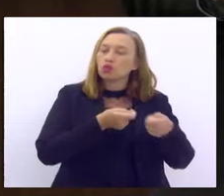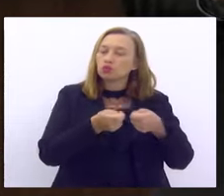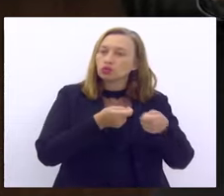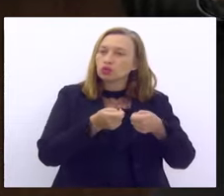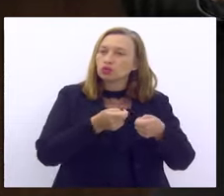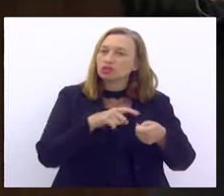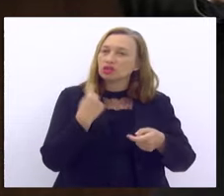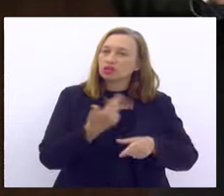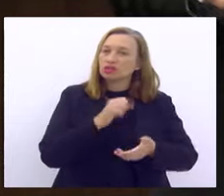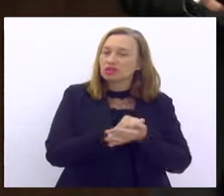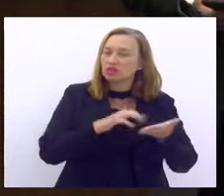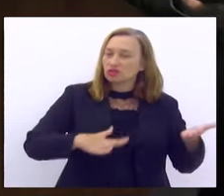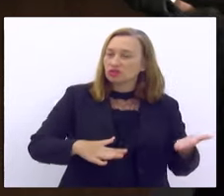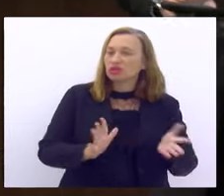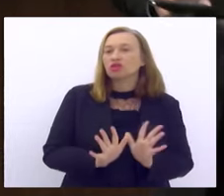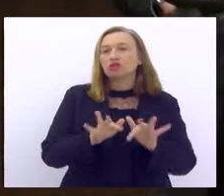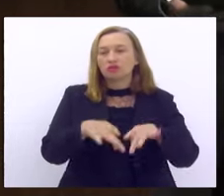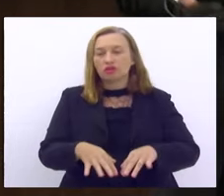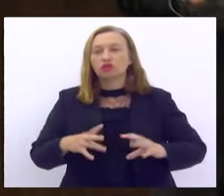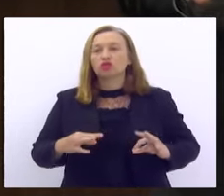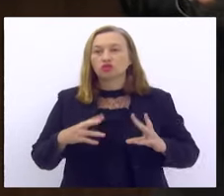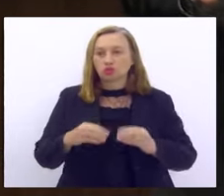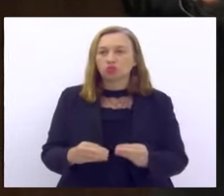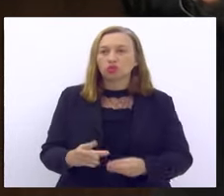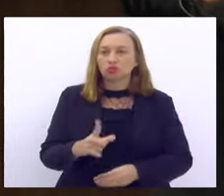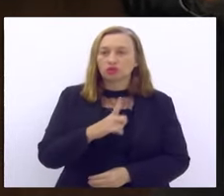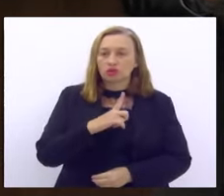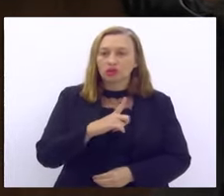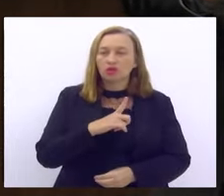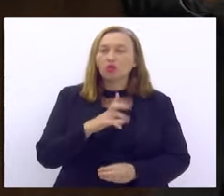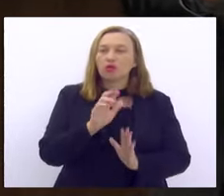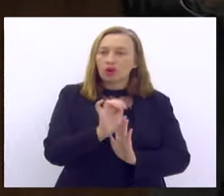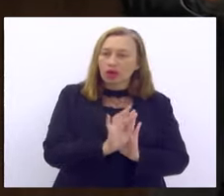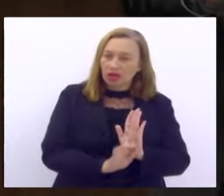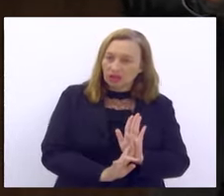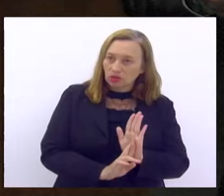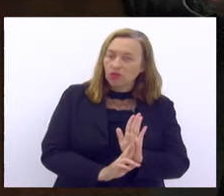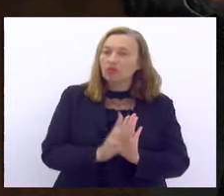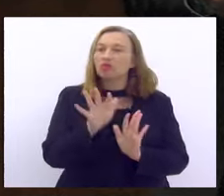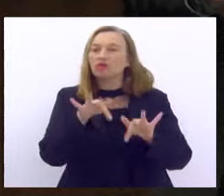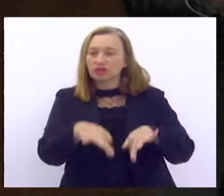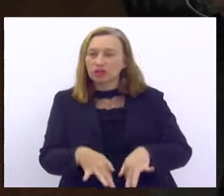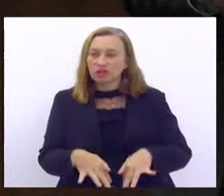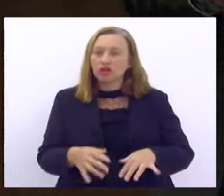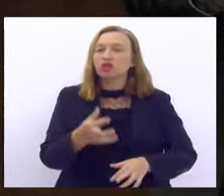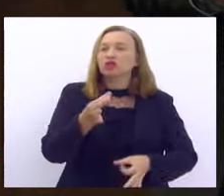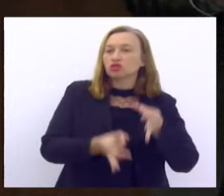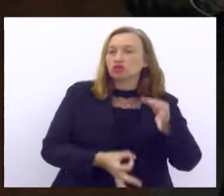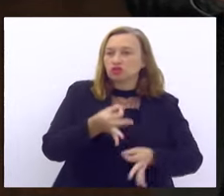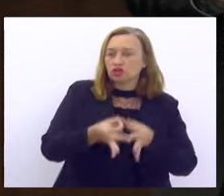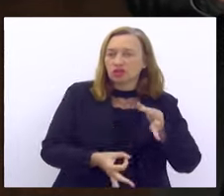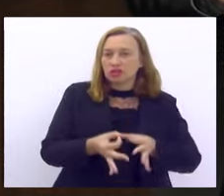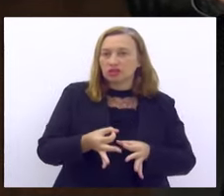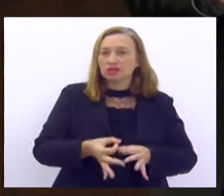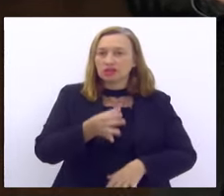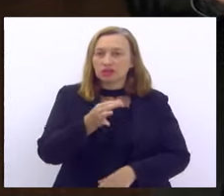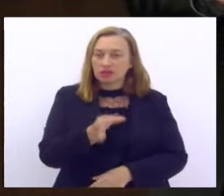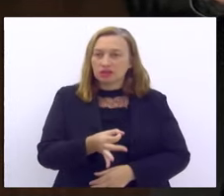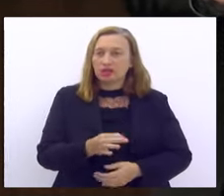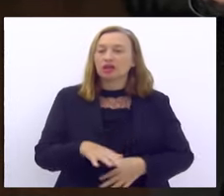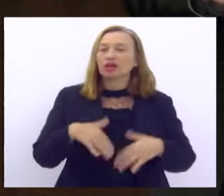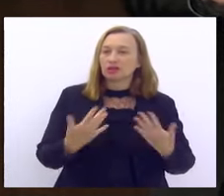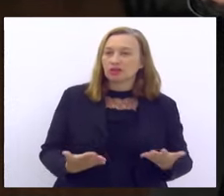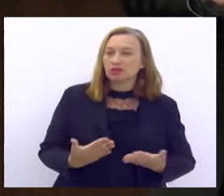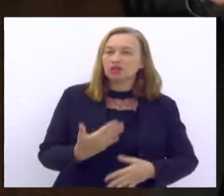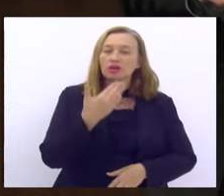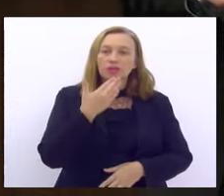nossas atividades, para que, no final das contas, a gente tenha um relatório final que garanta a justiça com justeza. Então, a gente vira